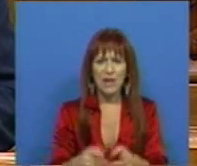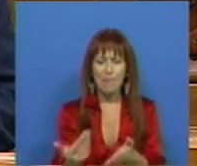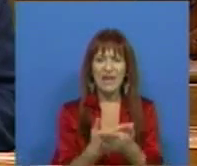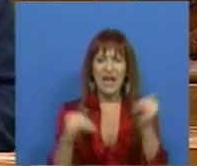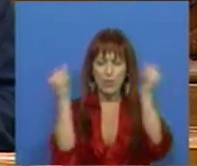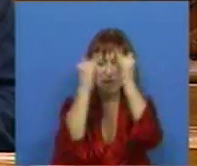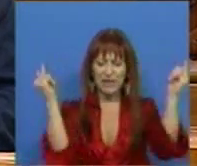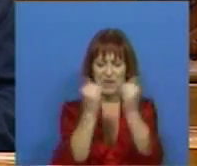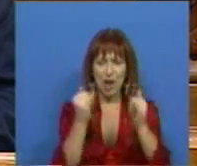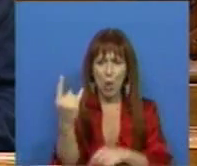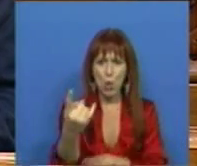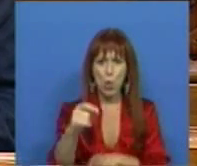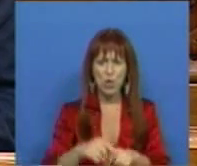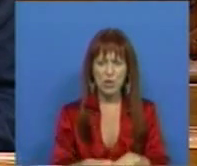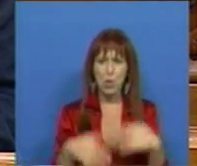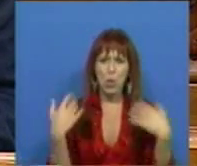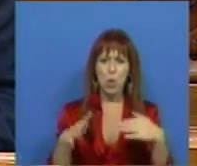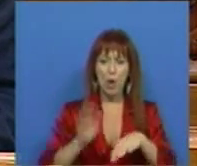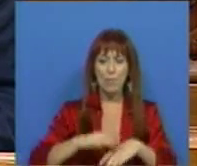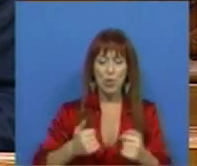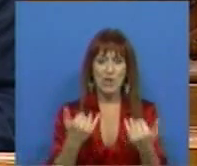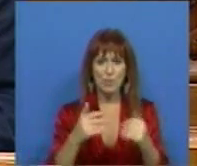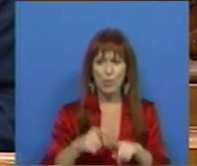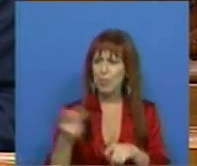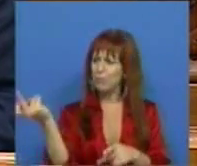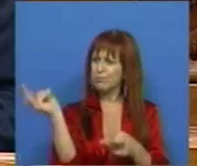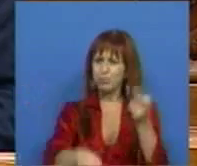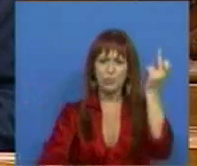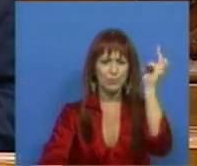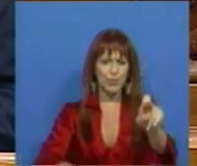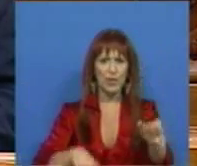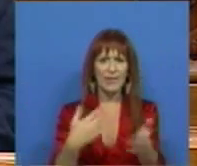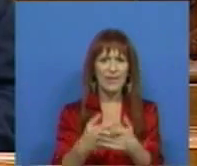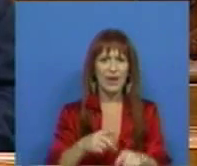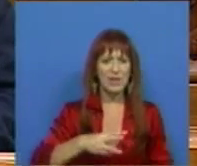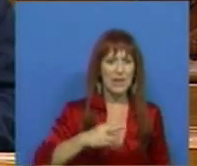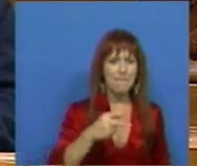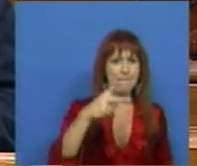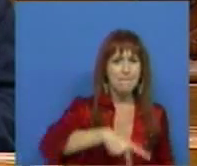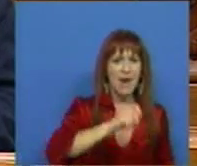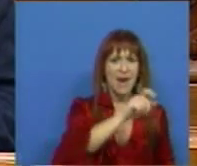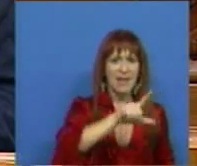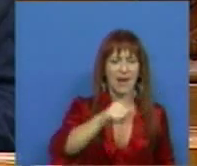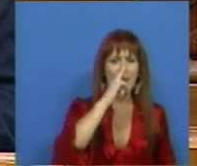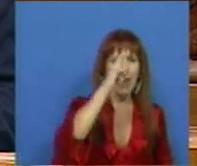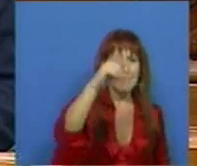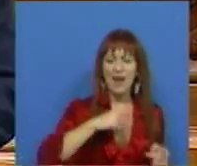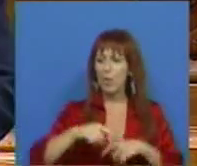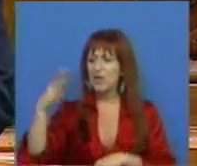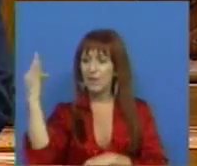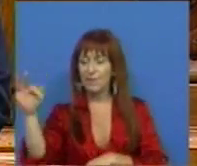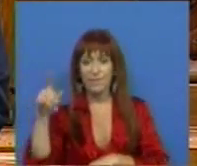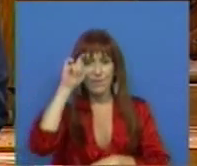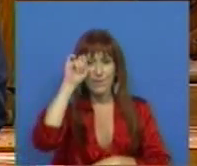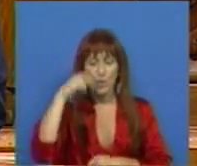mercado internacional incendiado pelas notícias cirurgicamente lançadas por Merkel e por Sarkozy, os